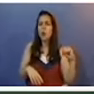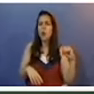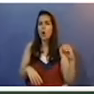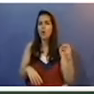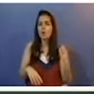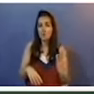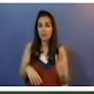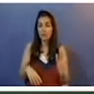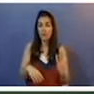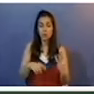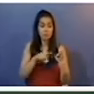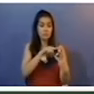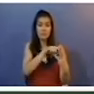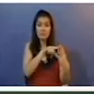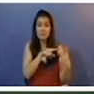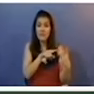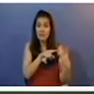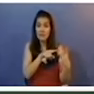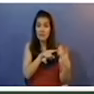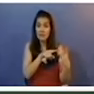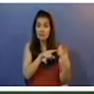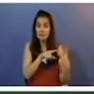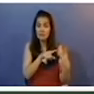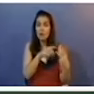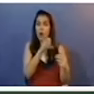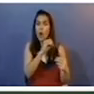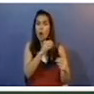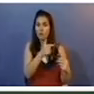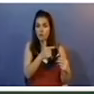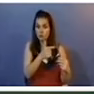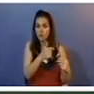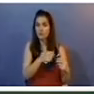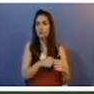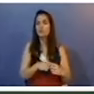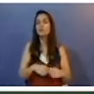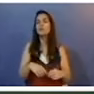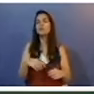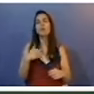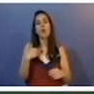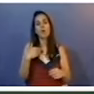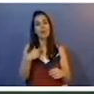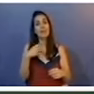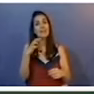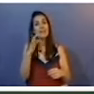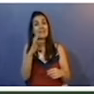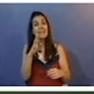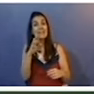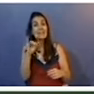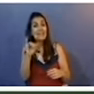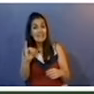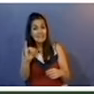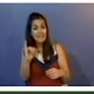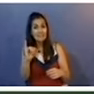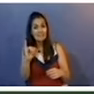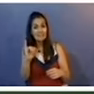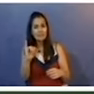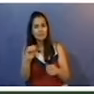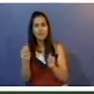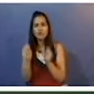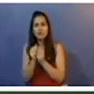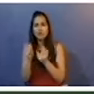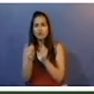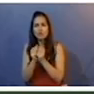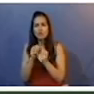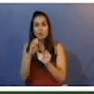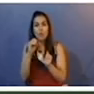3 oxigênios, o prefixo é tri. Então, fica trióxido de enxofre, que é o nome do